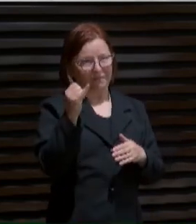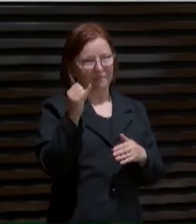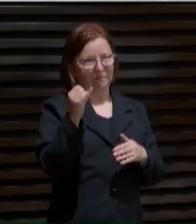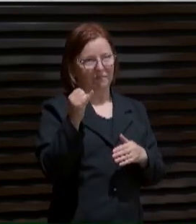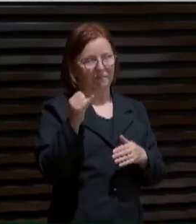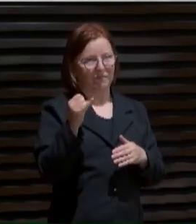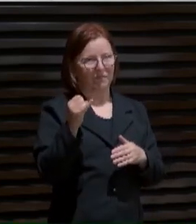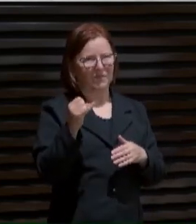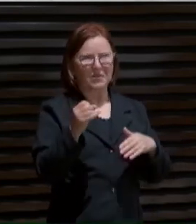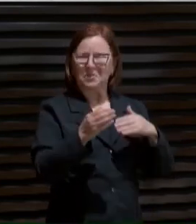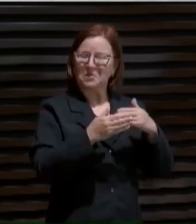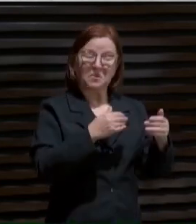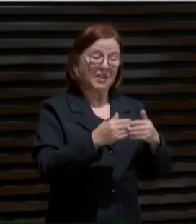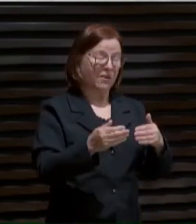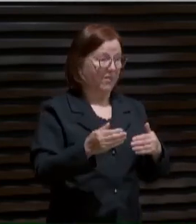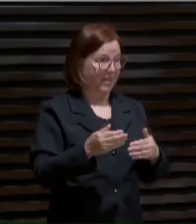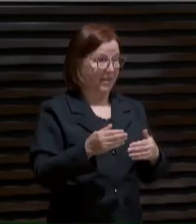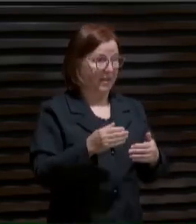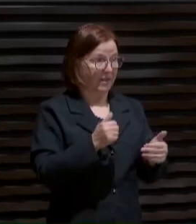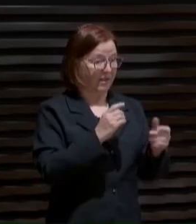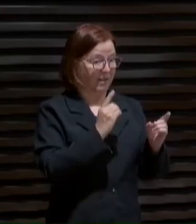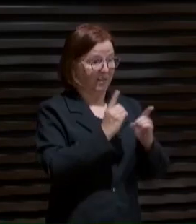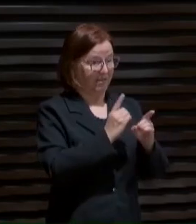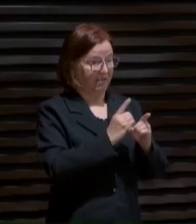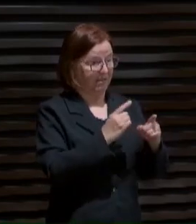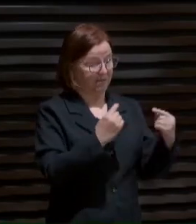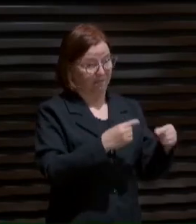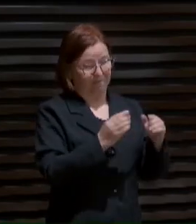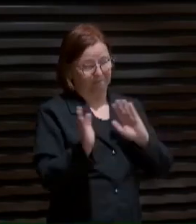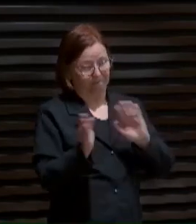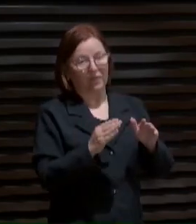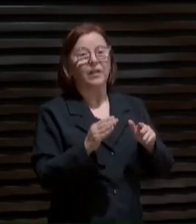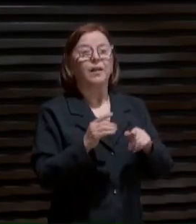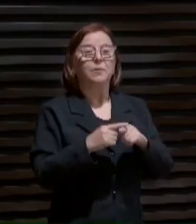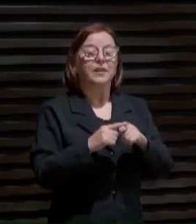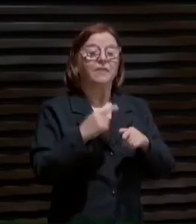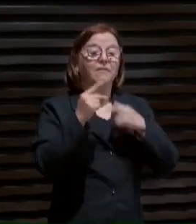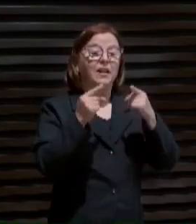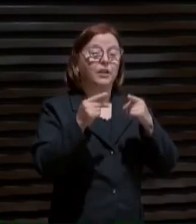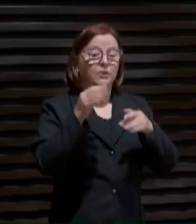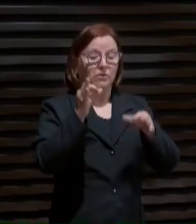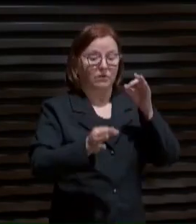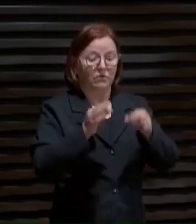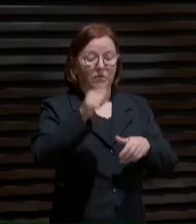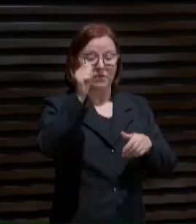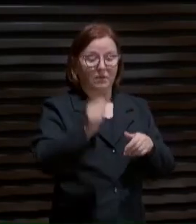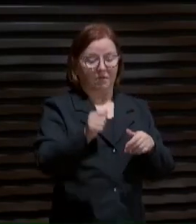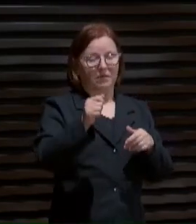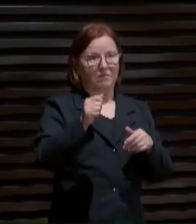que nós possamos sofrer ela fala do julgamento de Deus todo homem será